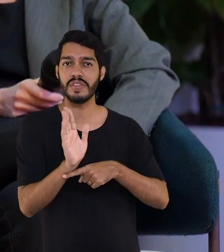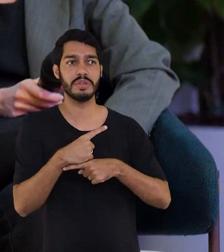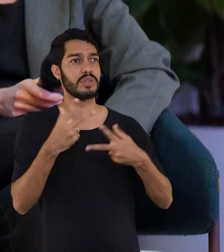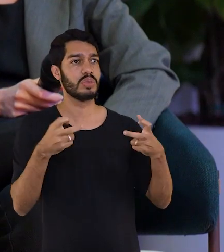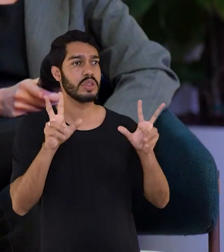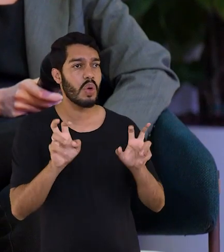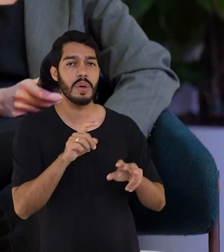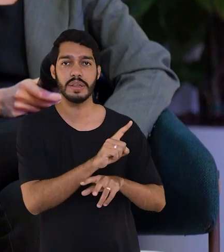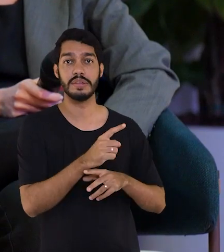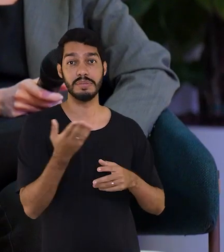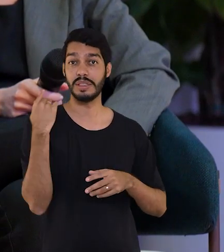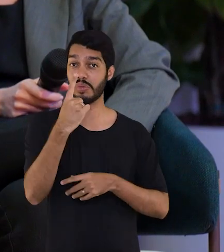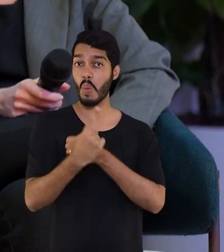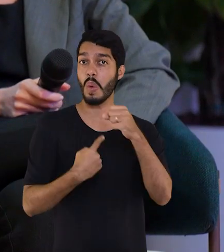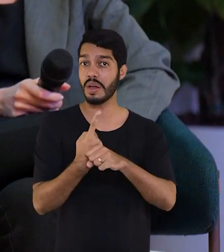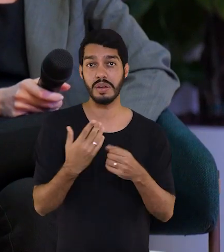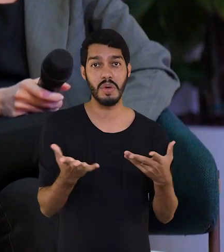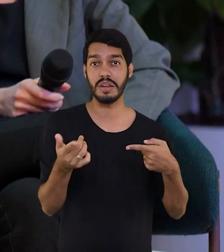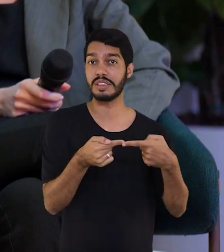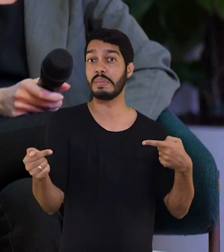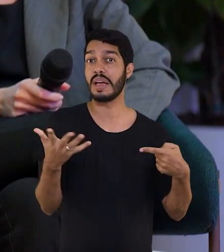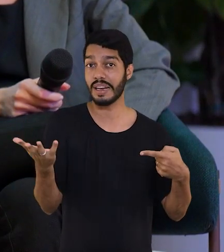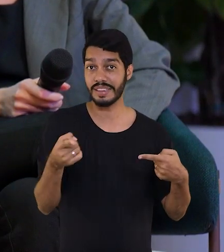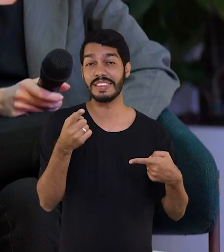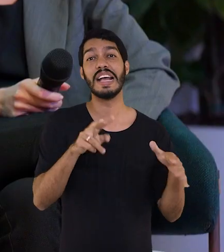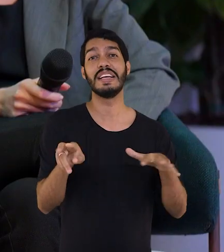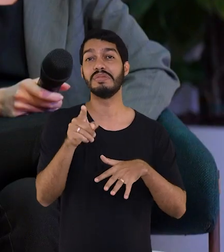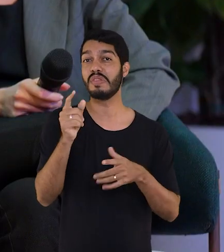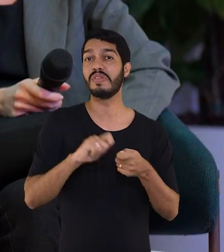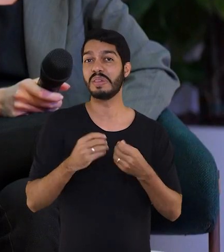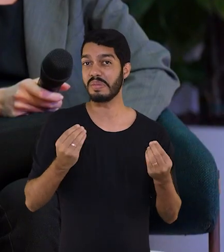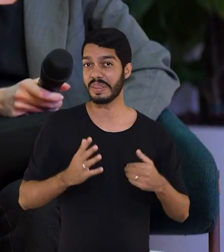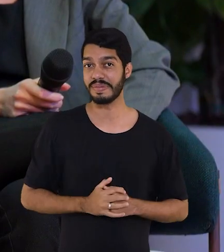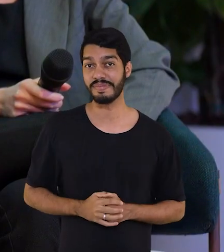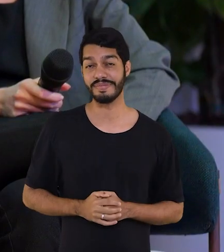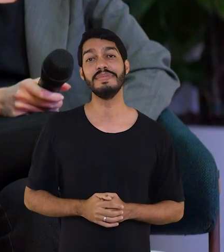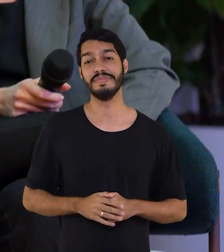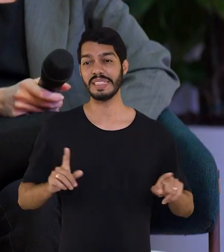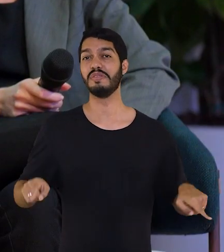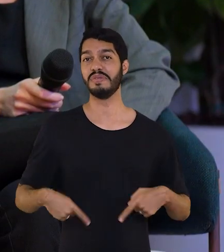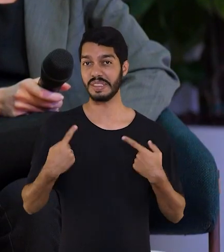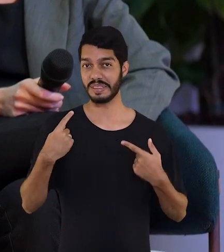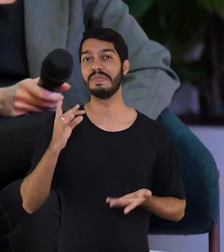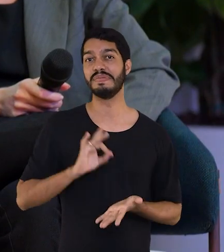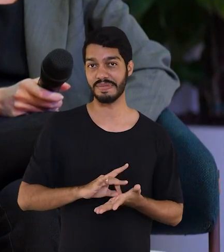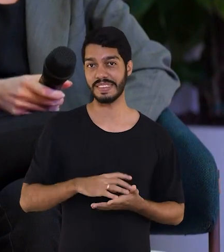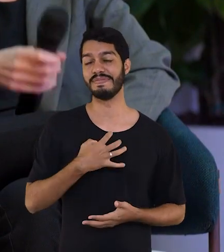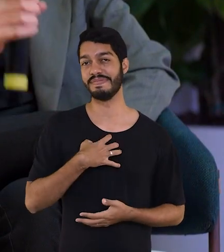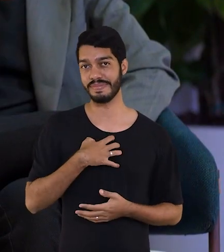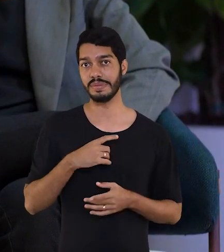sobre o produto, e as propagandas desse produto. E, cara, antigamente você tinha 1 ano para fazer isso, agora você tem 1 semana. E aí, o que você faz? Então, isso é um